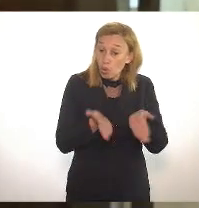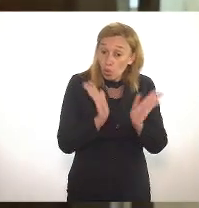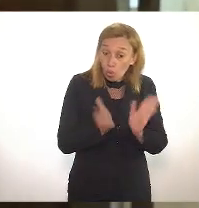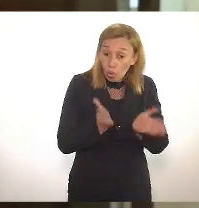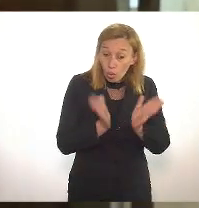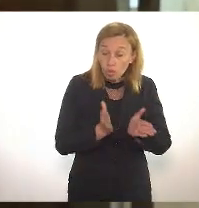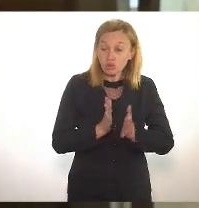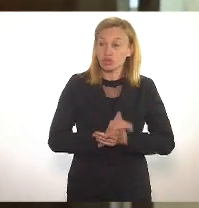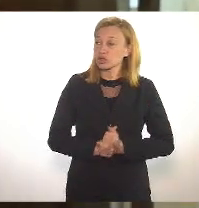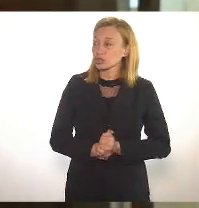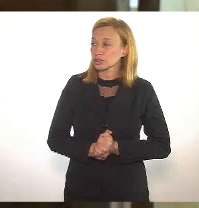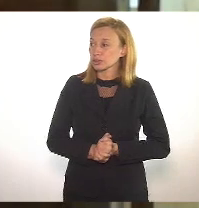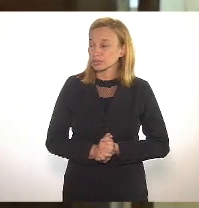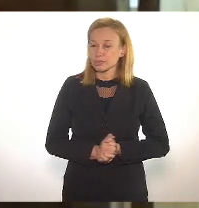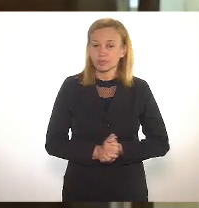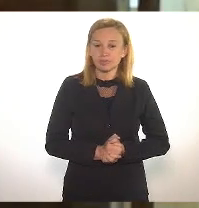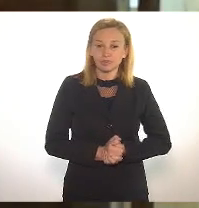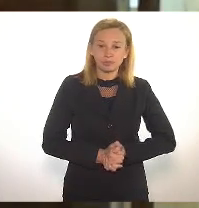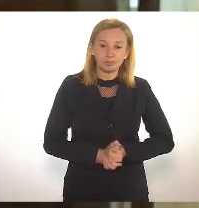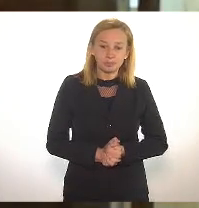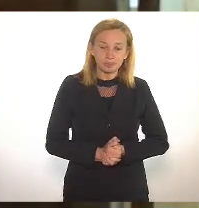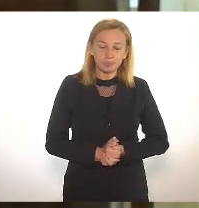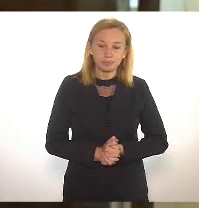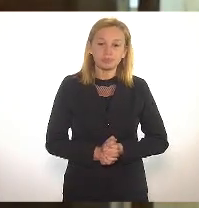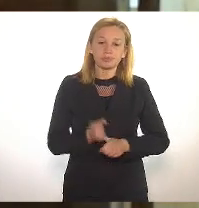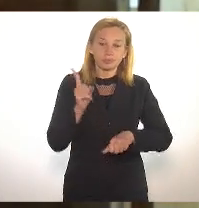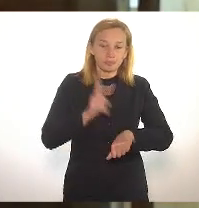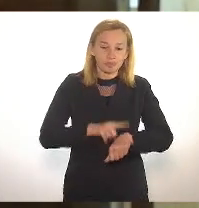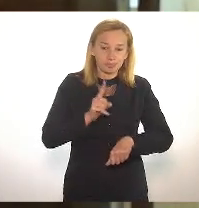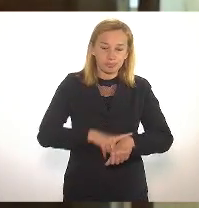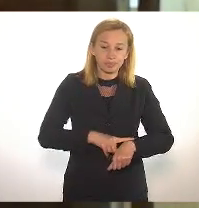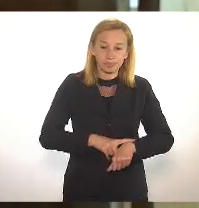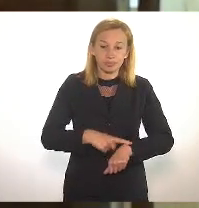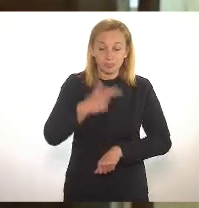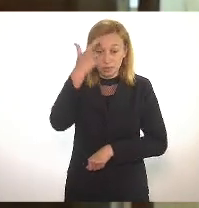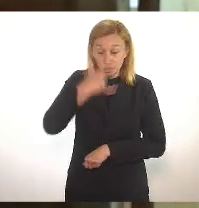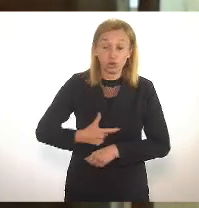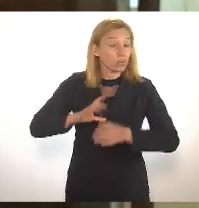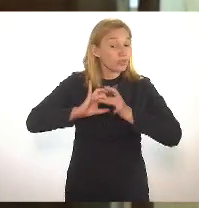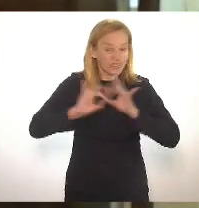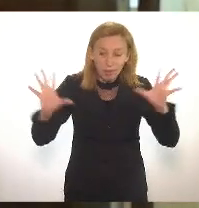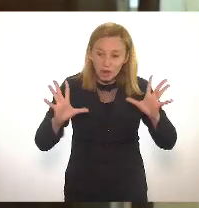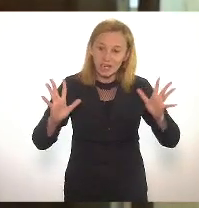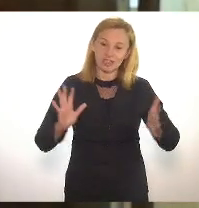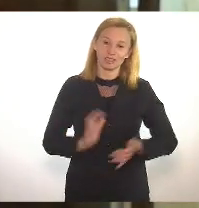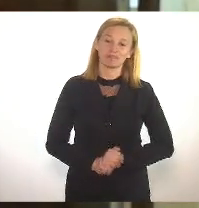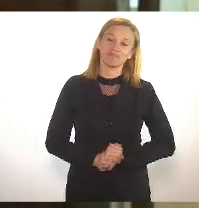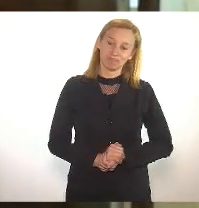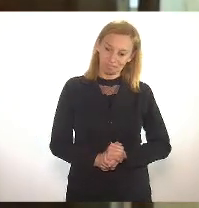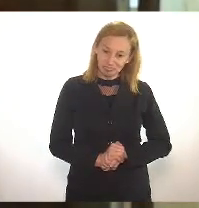sem partido, neste momento eu sou democrata.